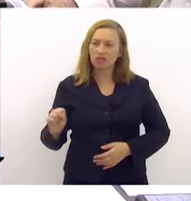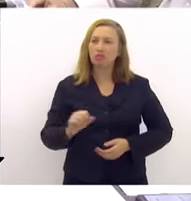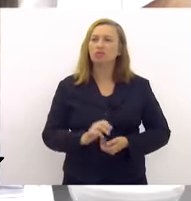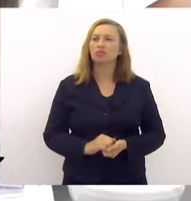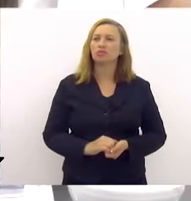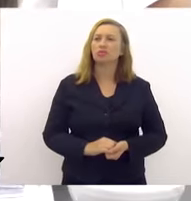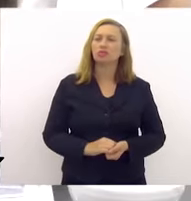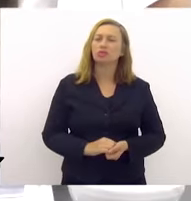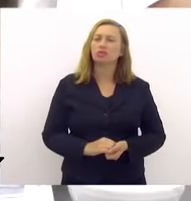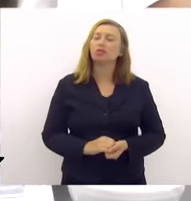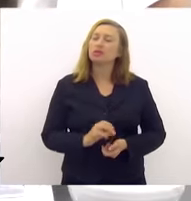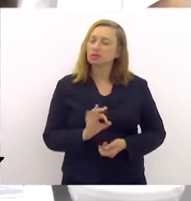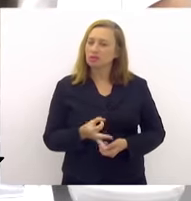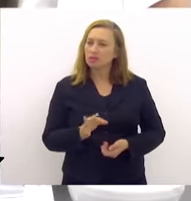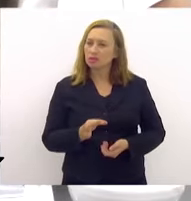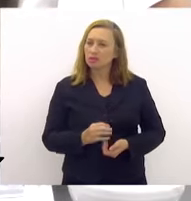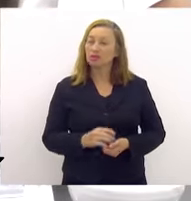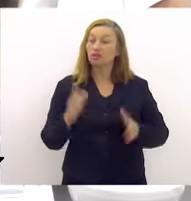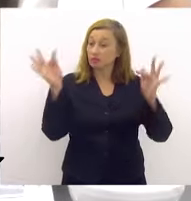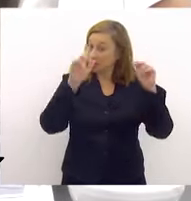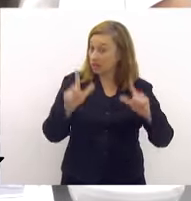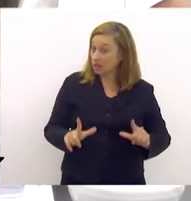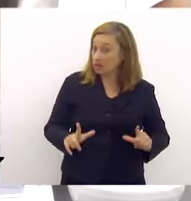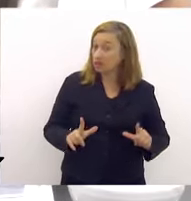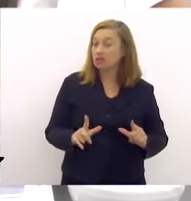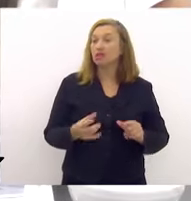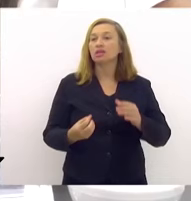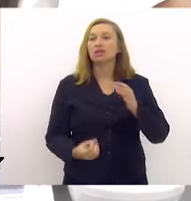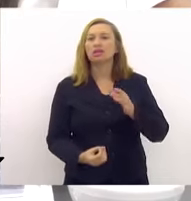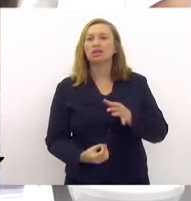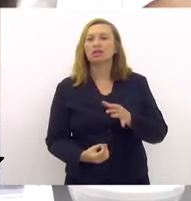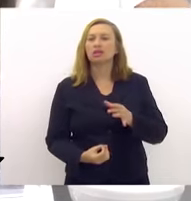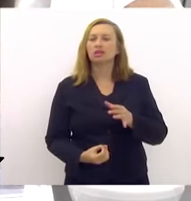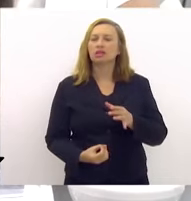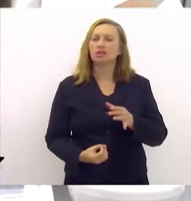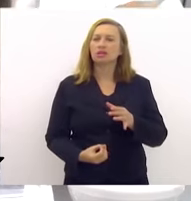que, de fato, foi muito feliz em criar,